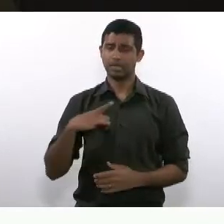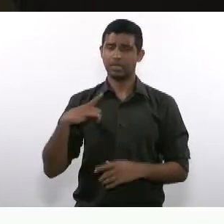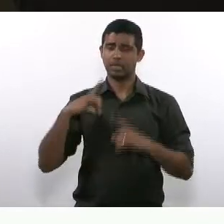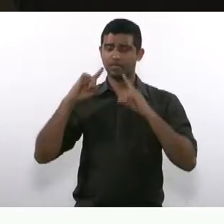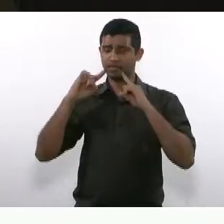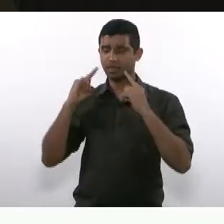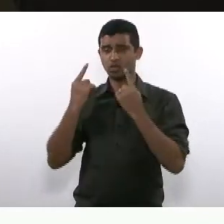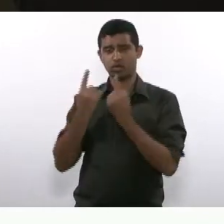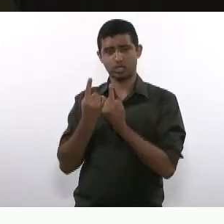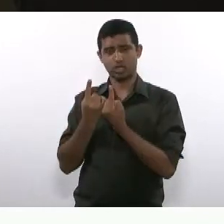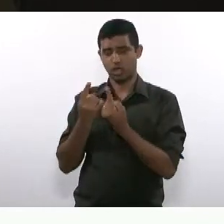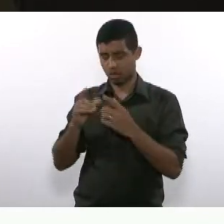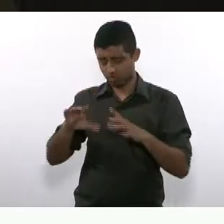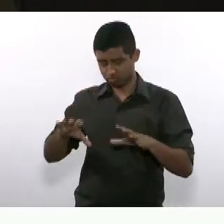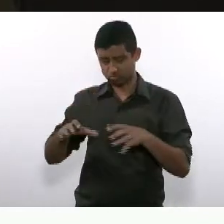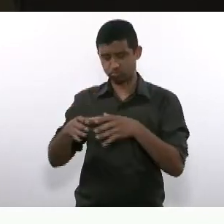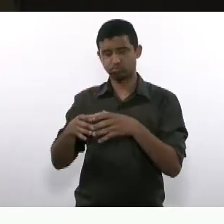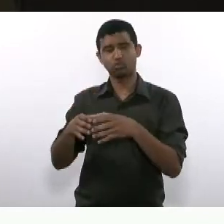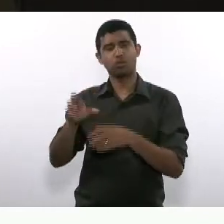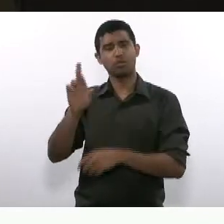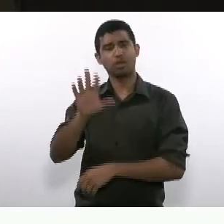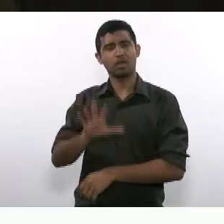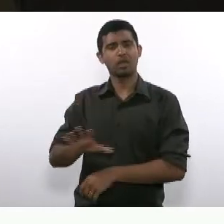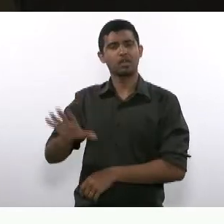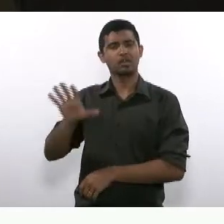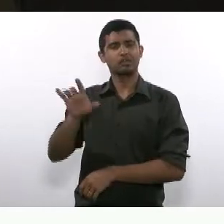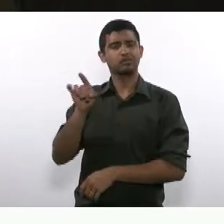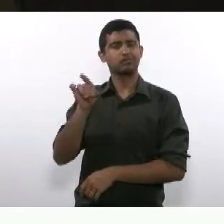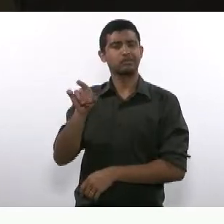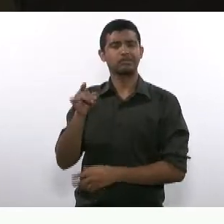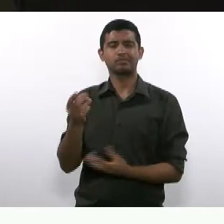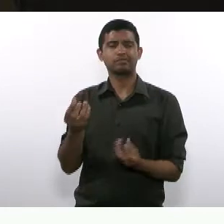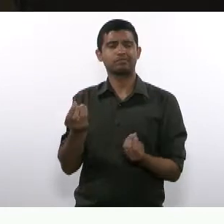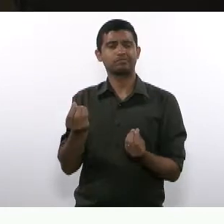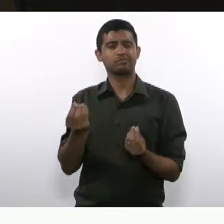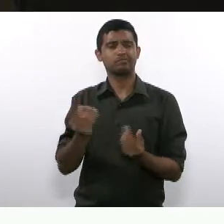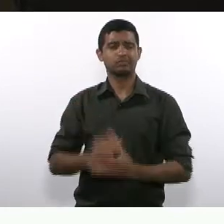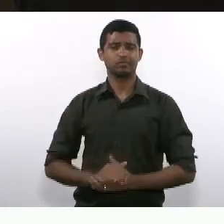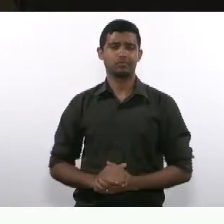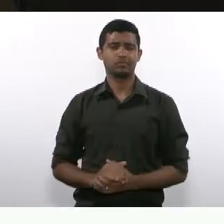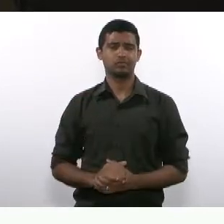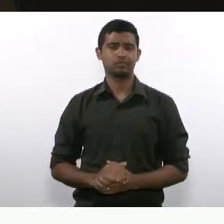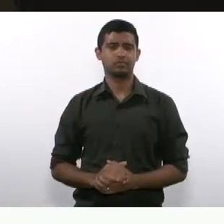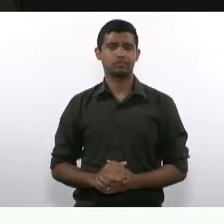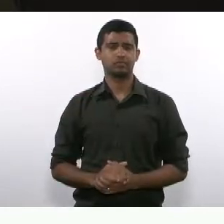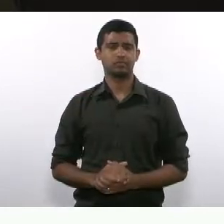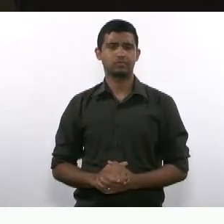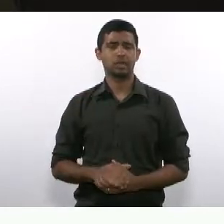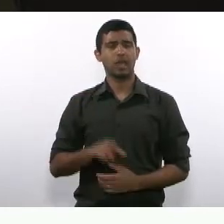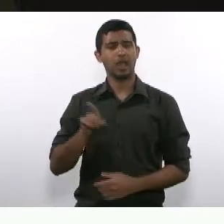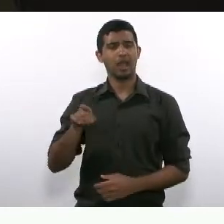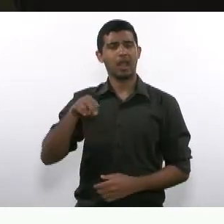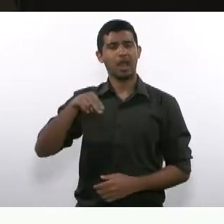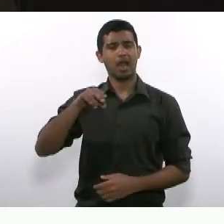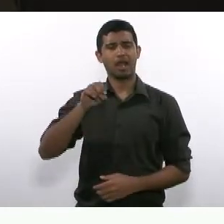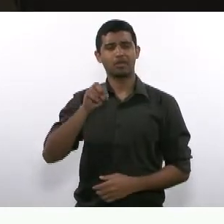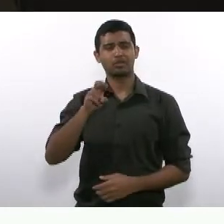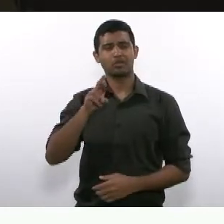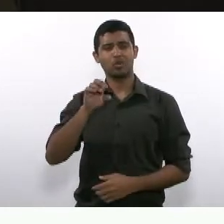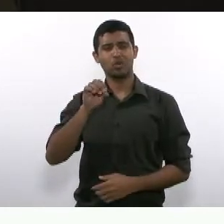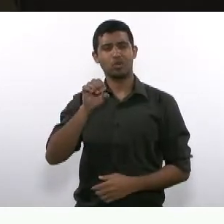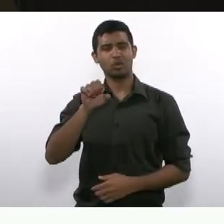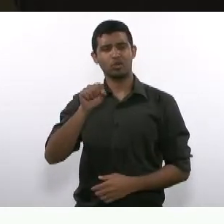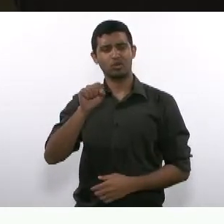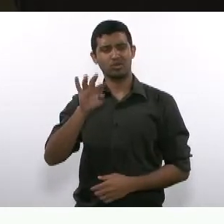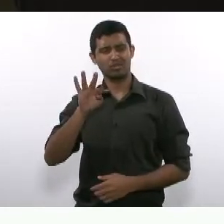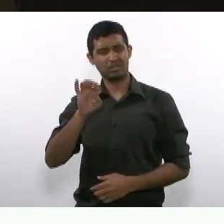com o pessoal lá daquela região que pega noroeste, se não me engano.